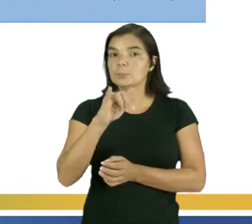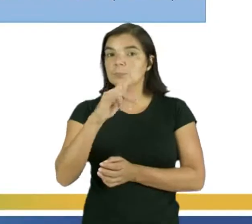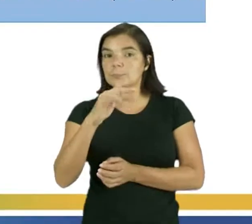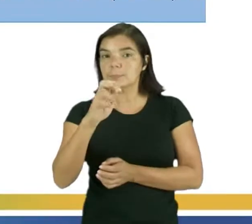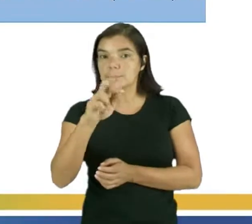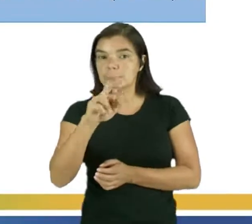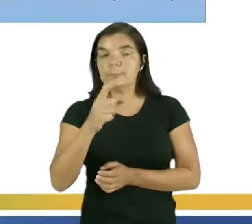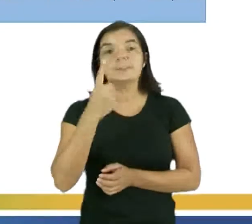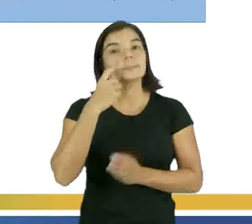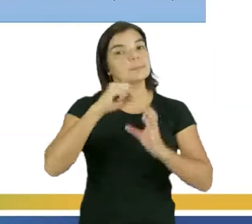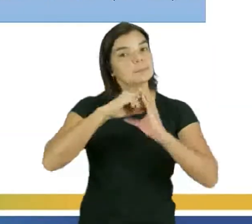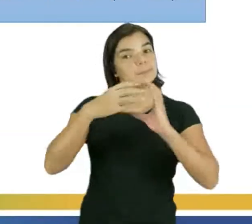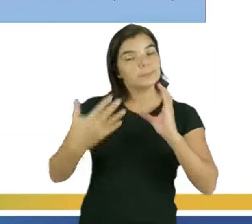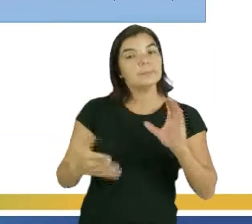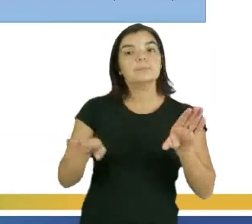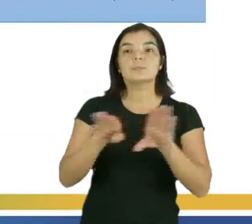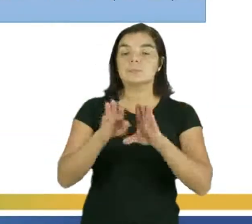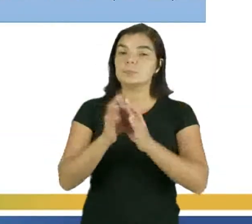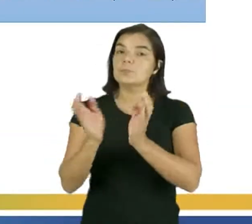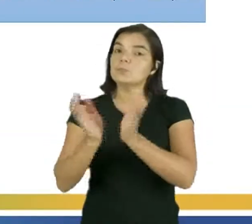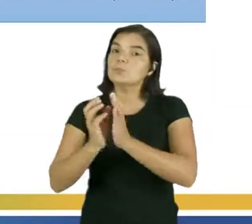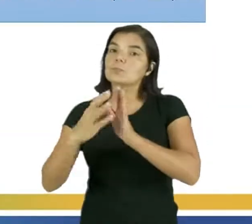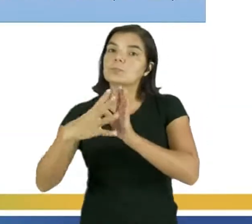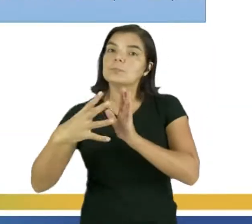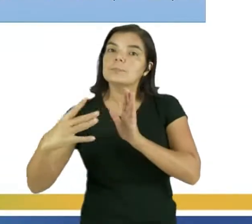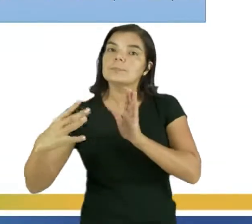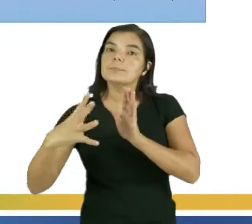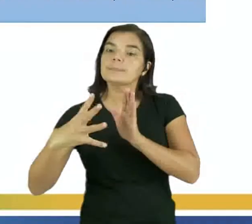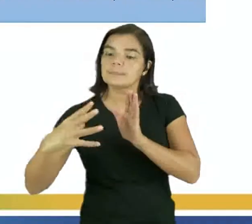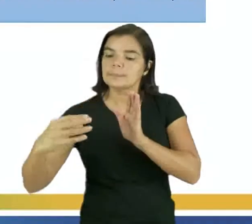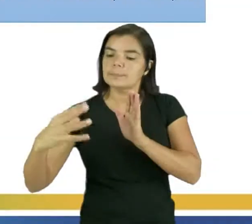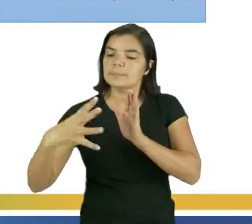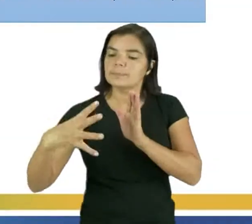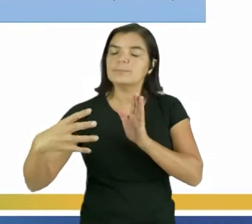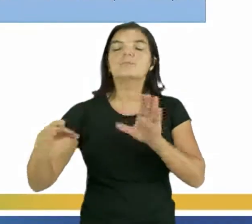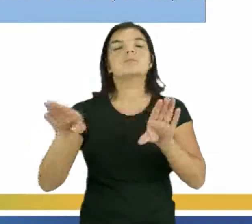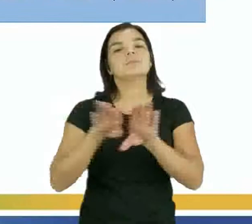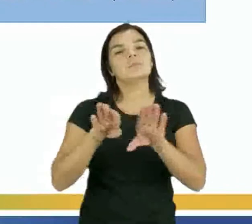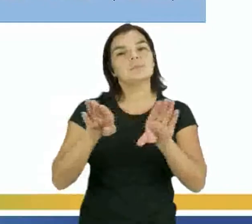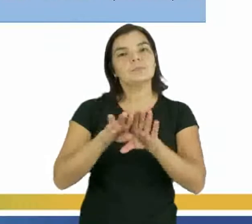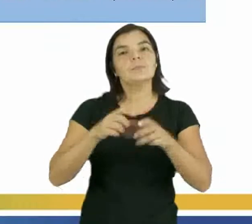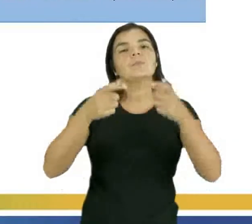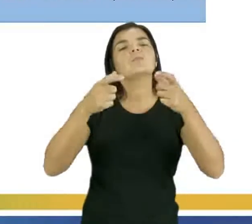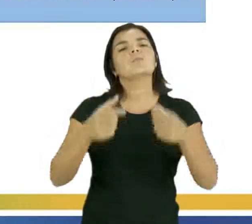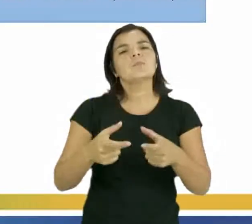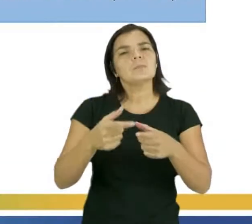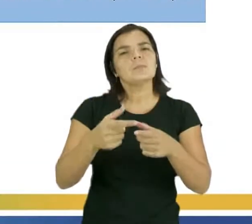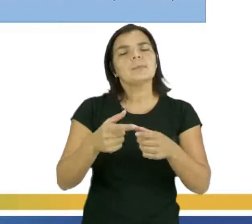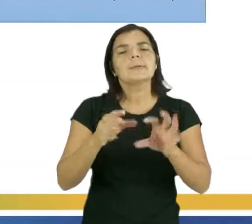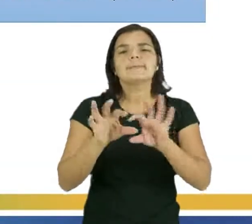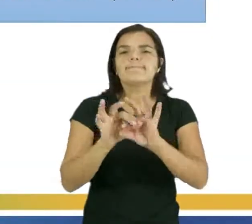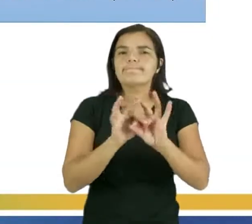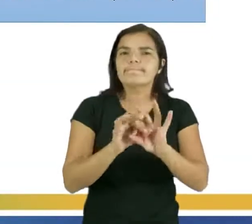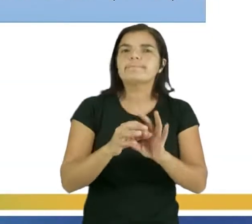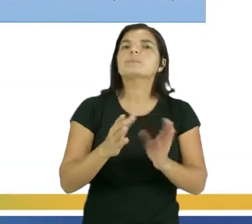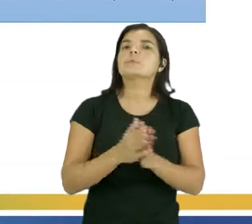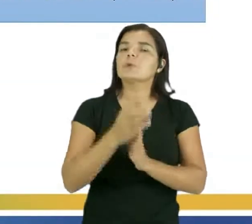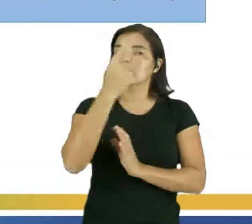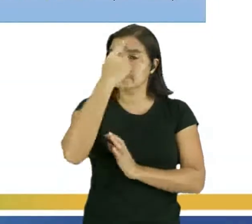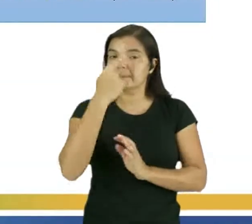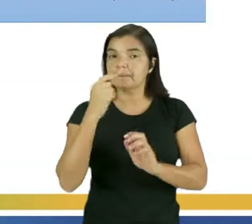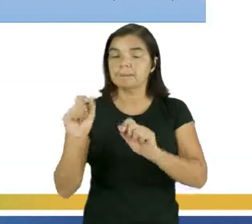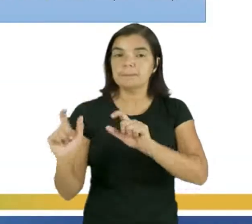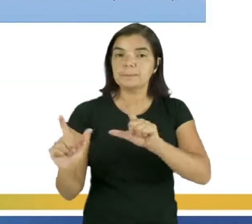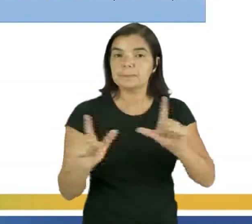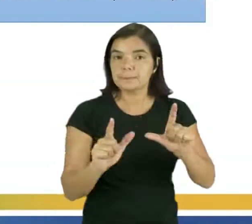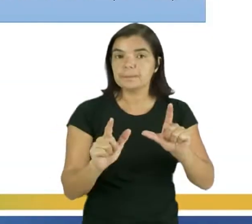as características dos quinidários. E aí, os quinidários ou selenterados, onde que eles se encaixam lá no desenho que eu falei para vocês do